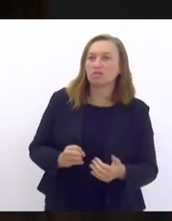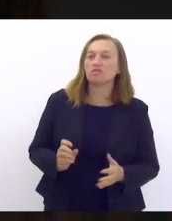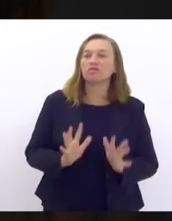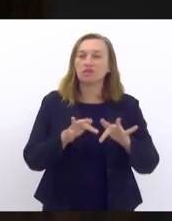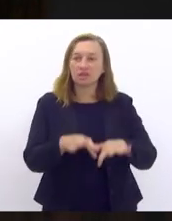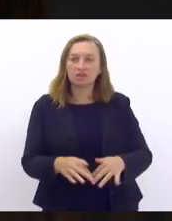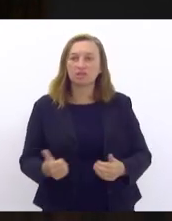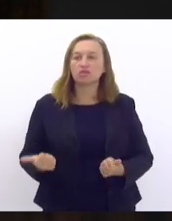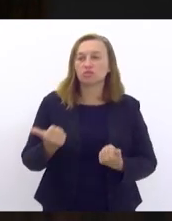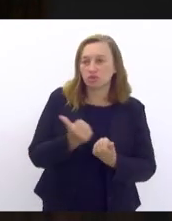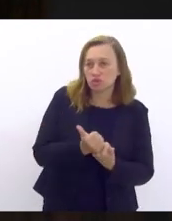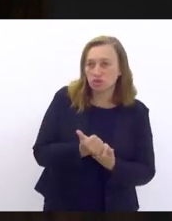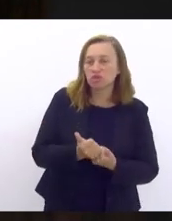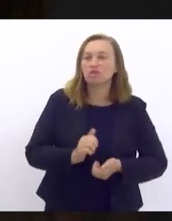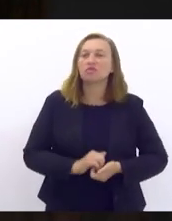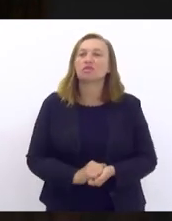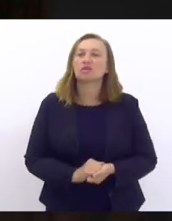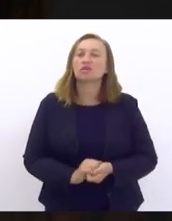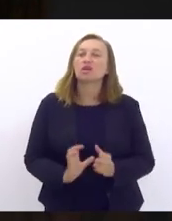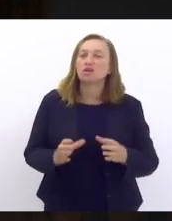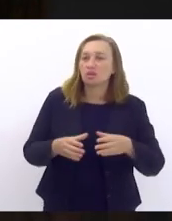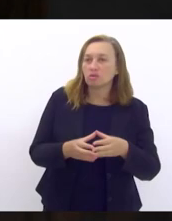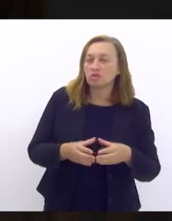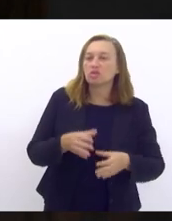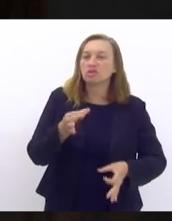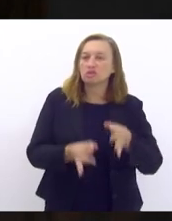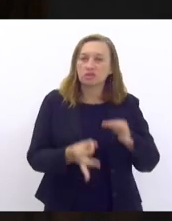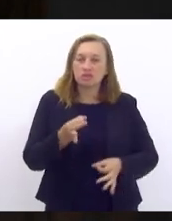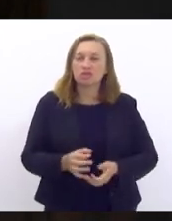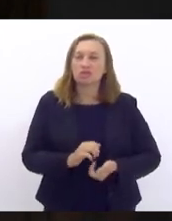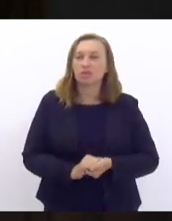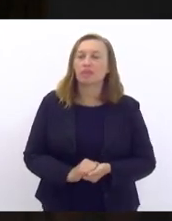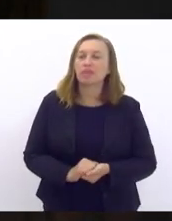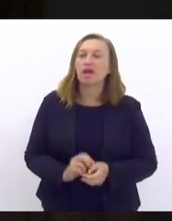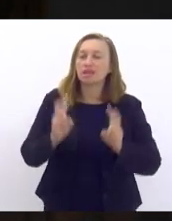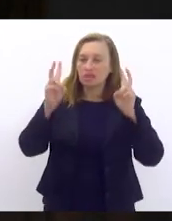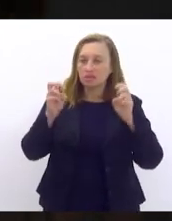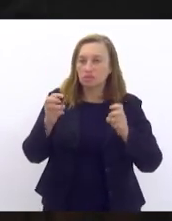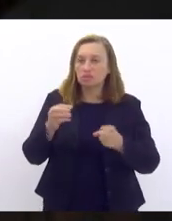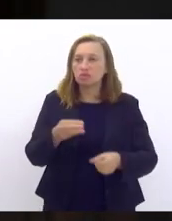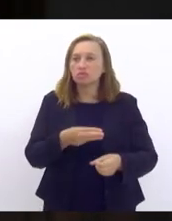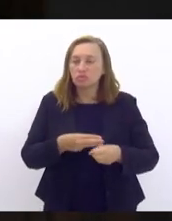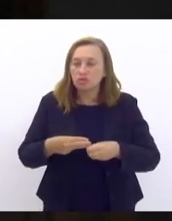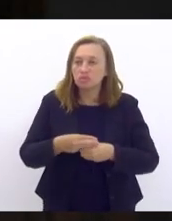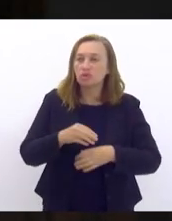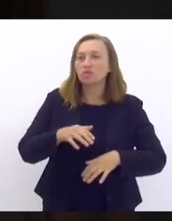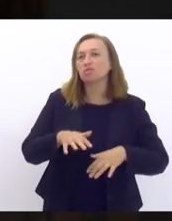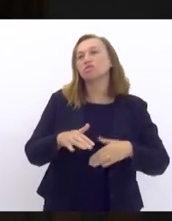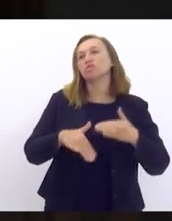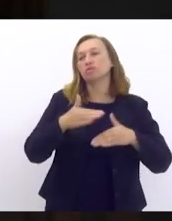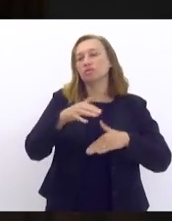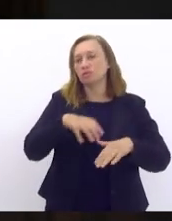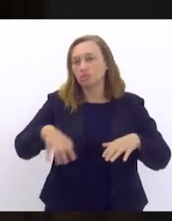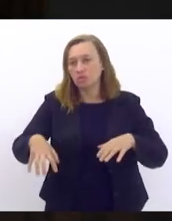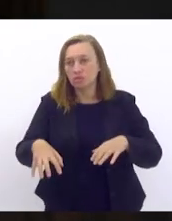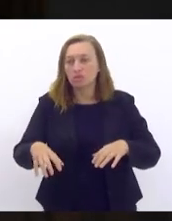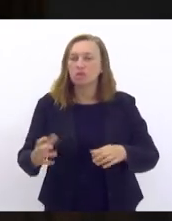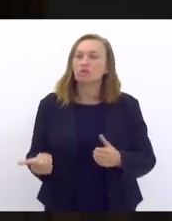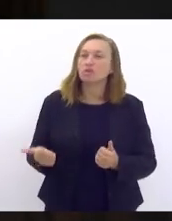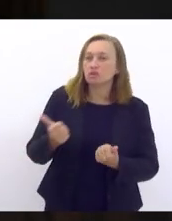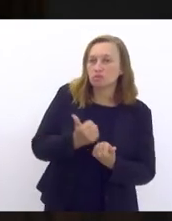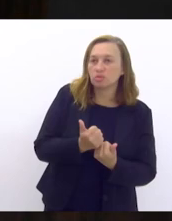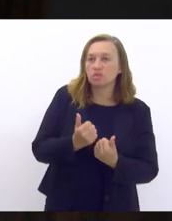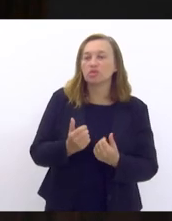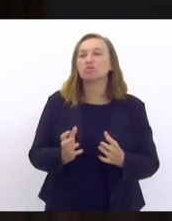ambiental favorável, com o substitutivo da Comissão de Constituição e Justiça, assuntos municipais, desenvolvimento regional favorável, com o substitutivo